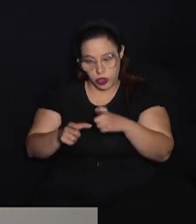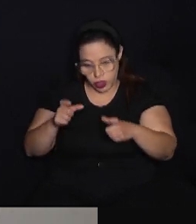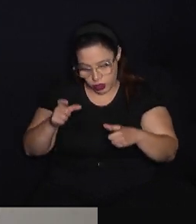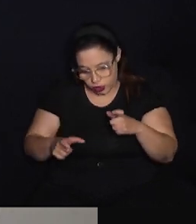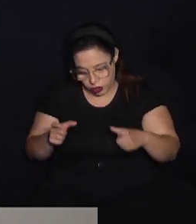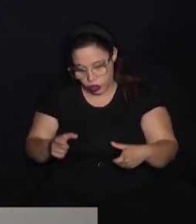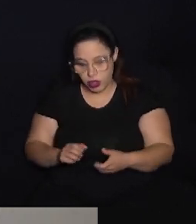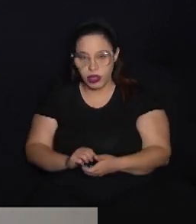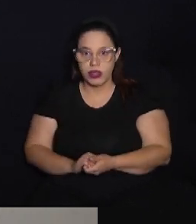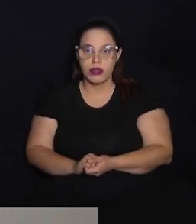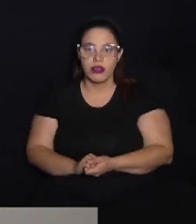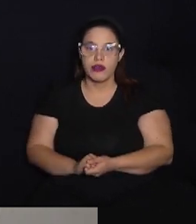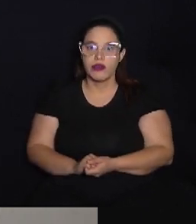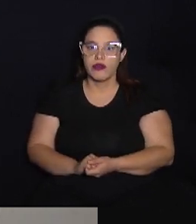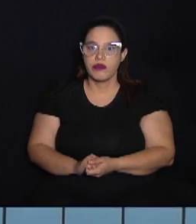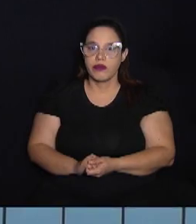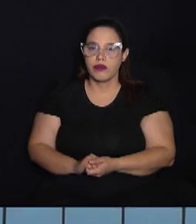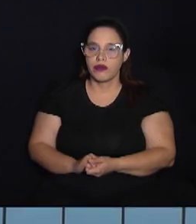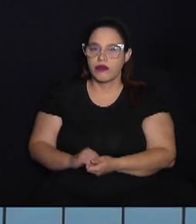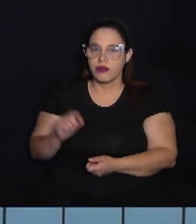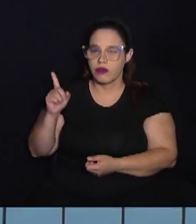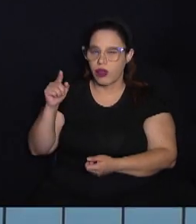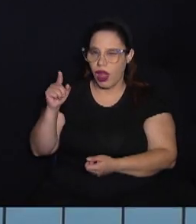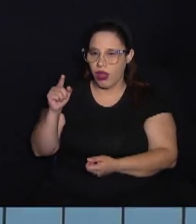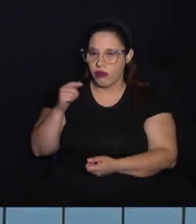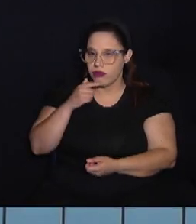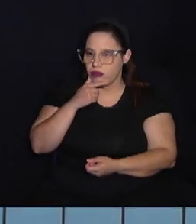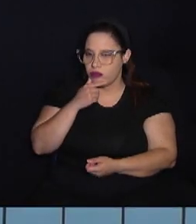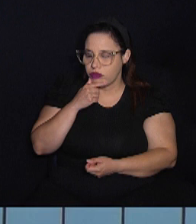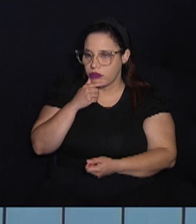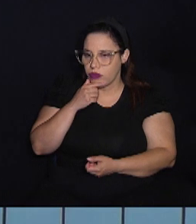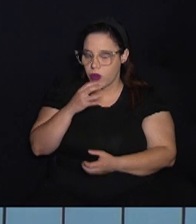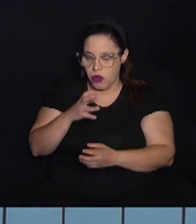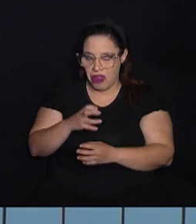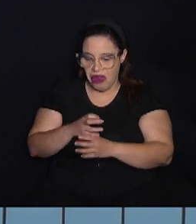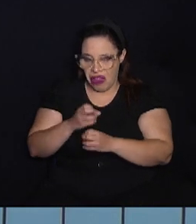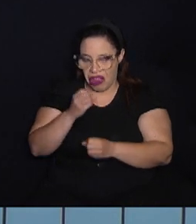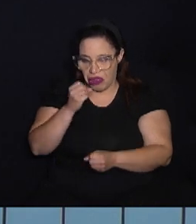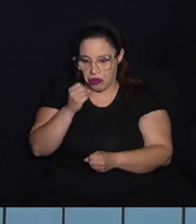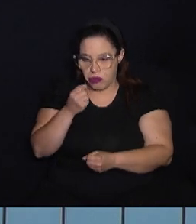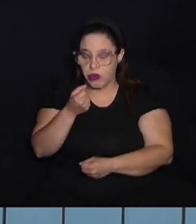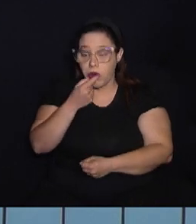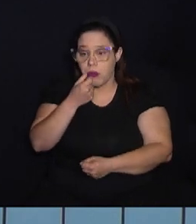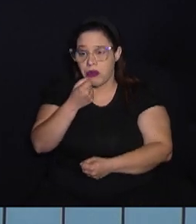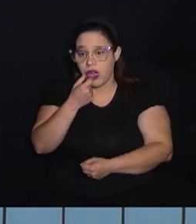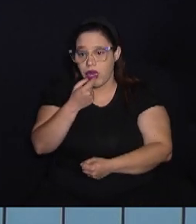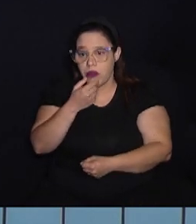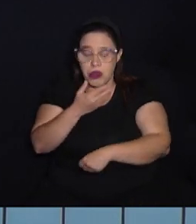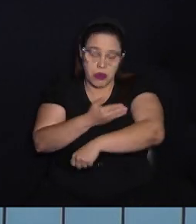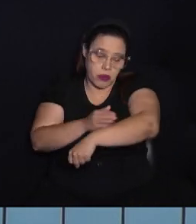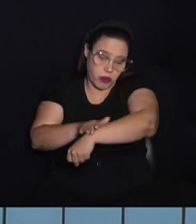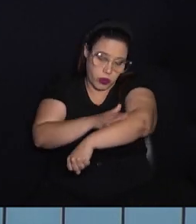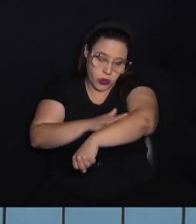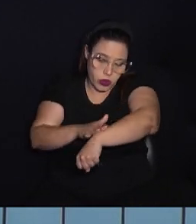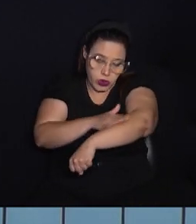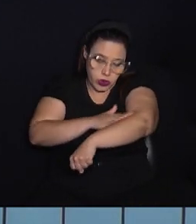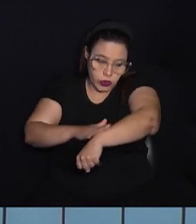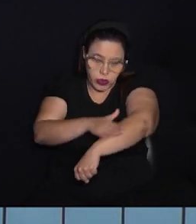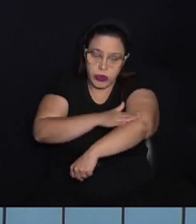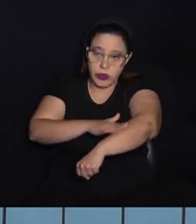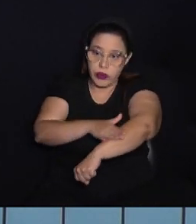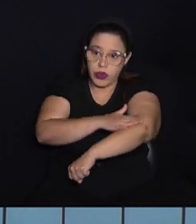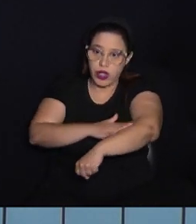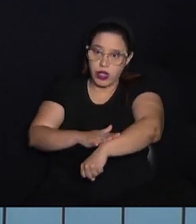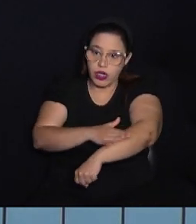pessoa. Isso é feito por um equipamento, um medicamento, um creme? Como que é o